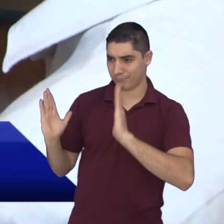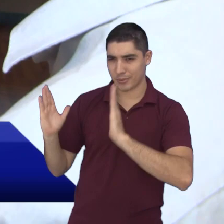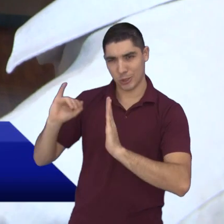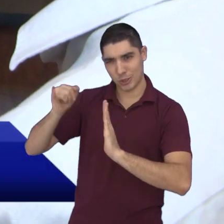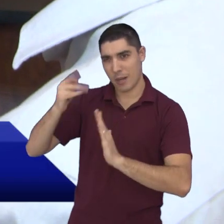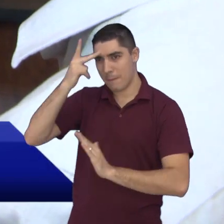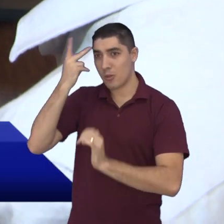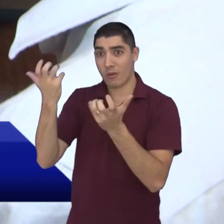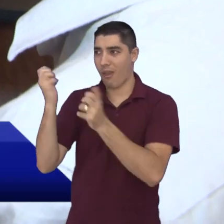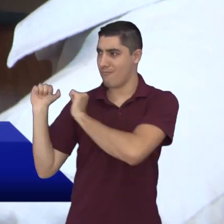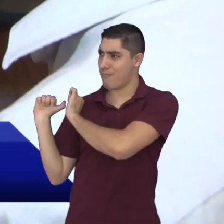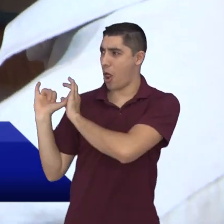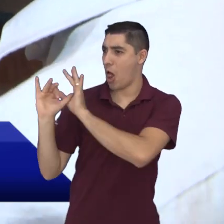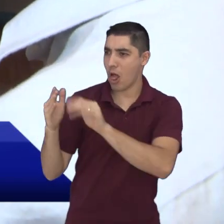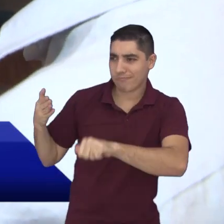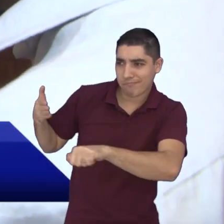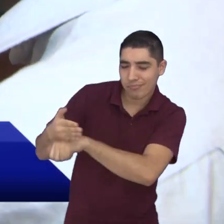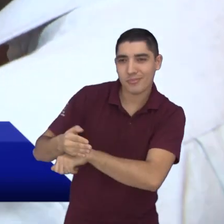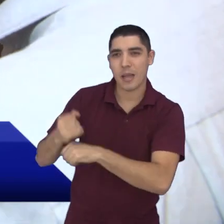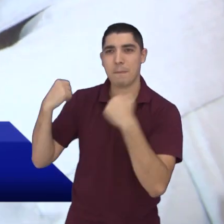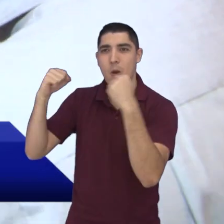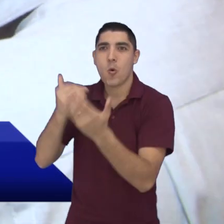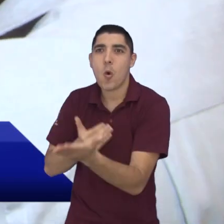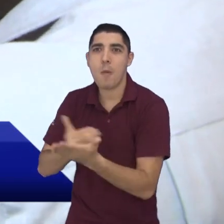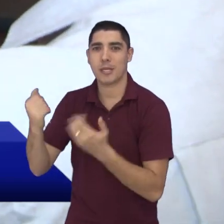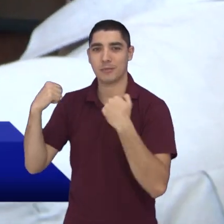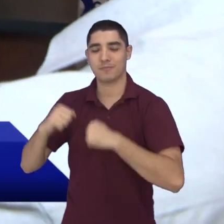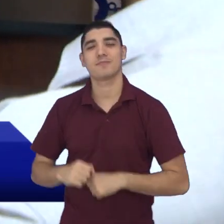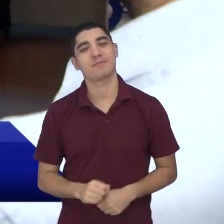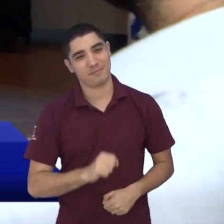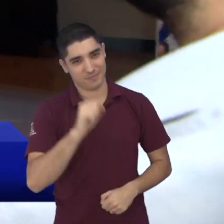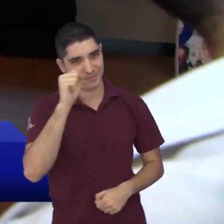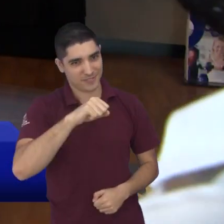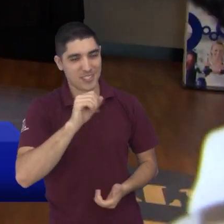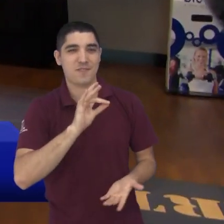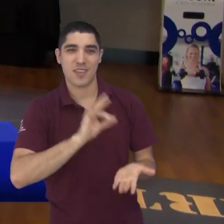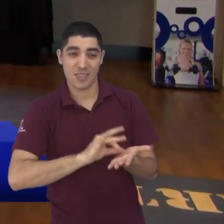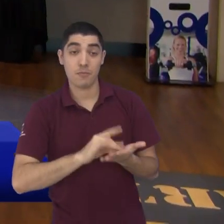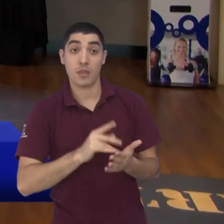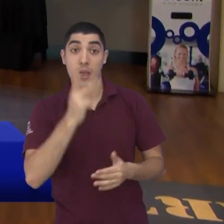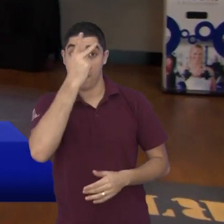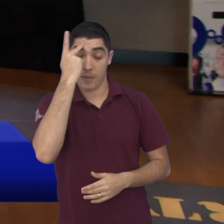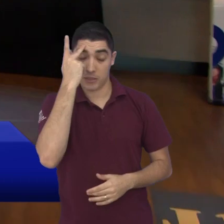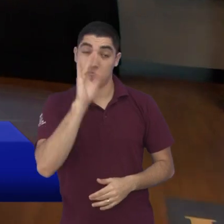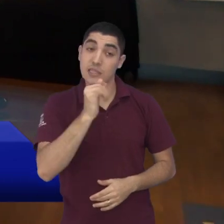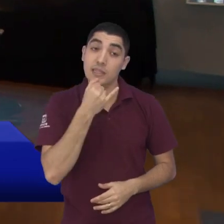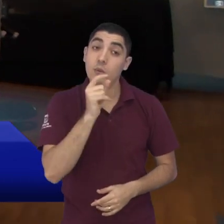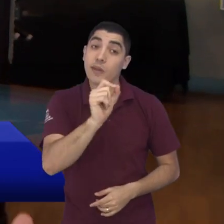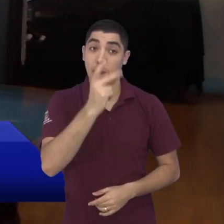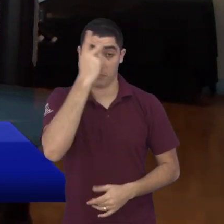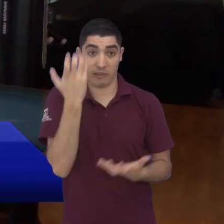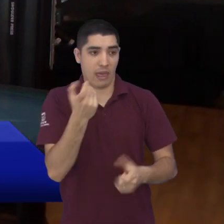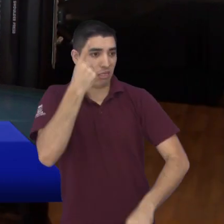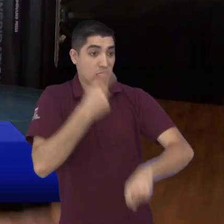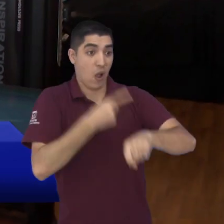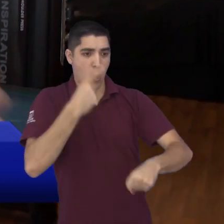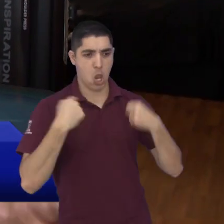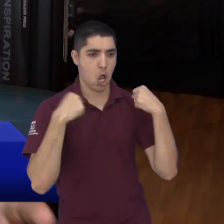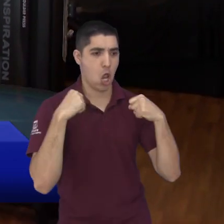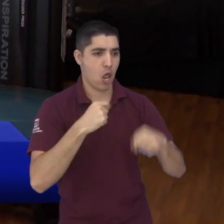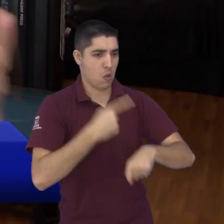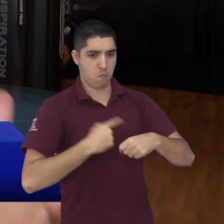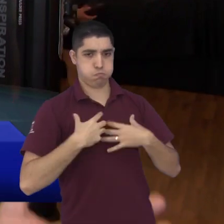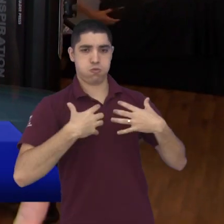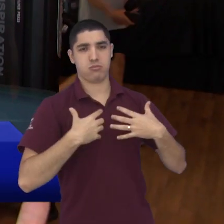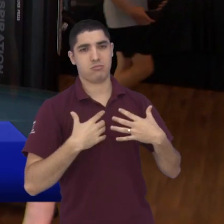queer procurar aí procura uma academia para começar a praticar exercício Isso é fato né infelizmente as pessoas querem o imediatismo né então agora